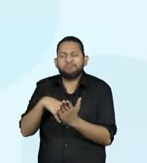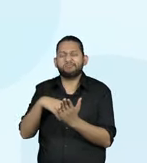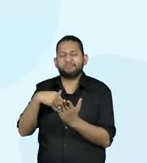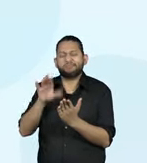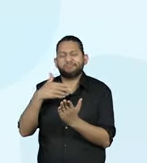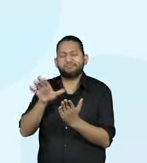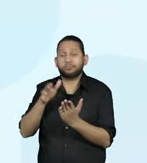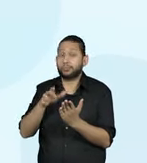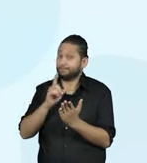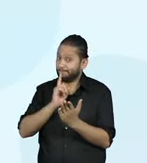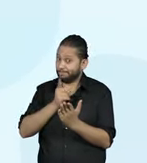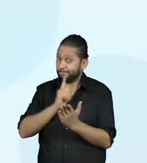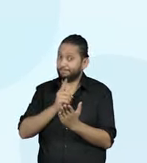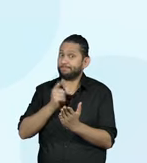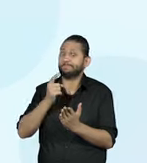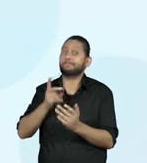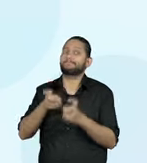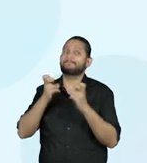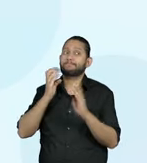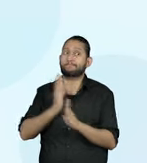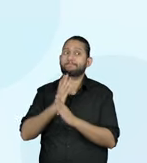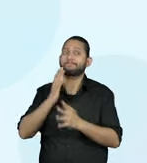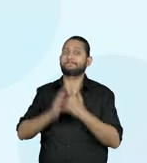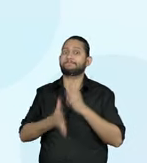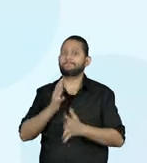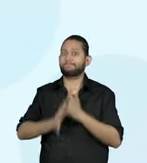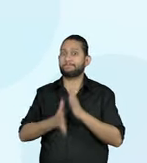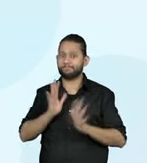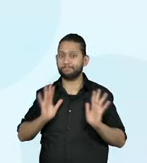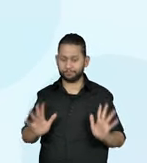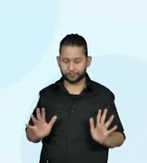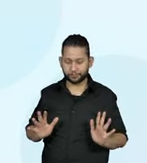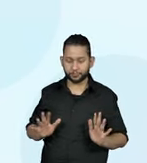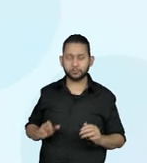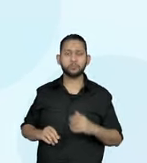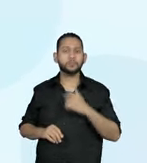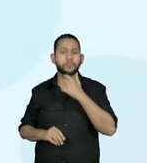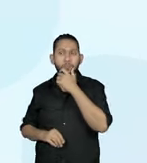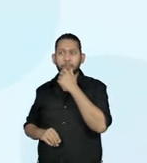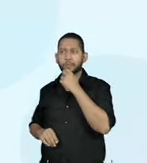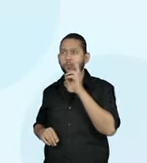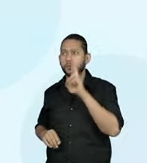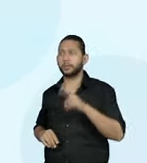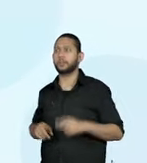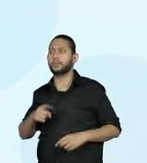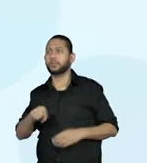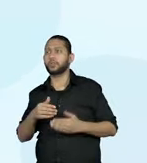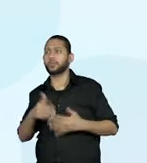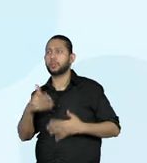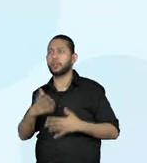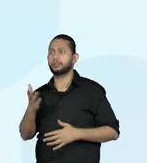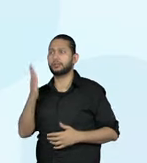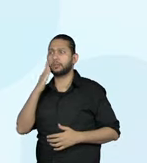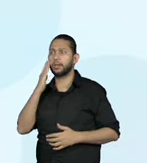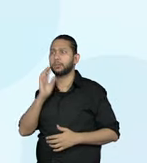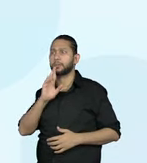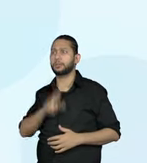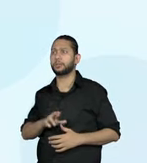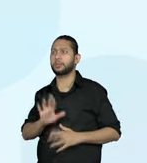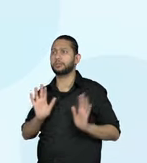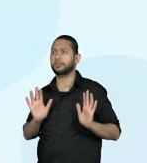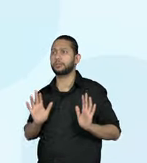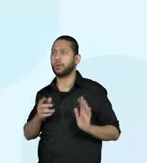essa pegadinha vai passar despercebida. E aí, será que alguém aí no chat já sabe a resposta dessa C? Antes